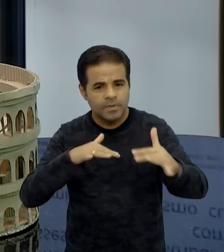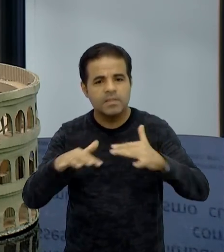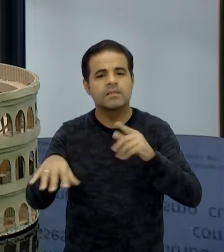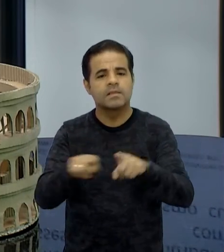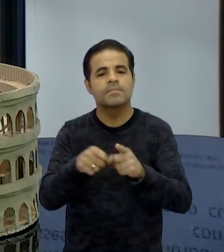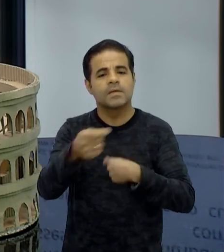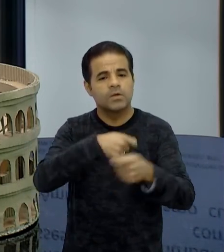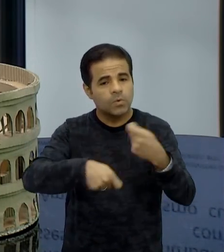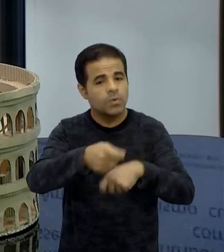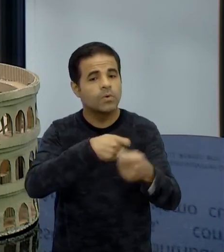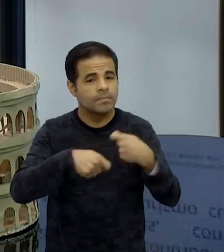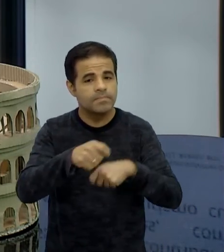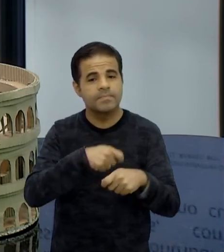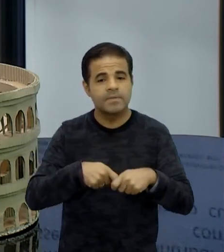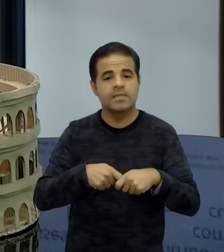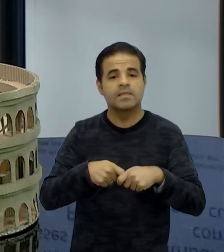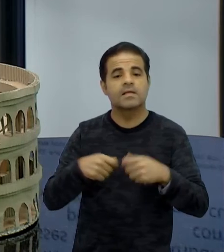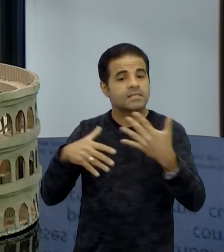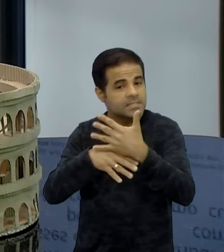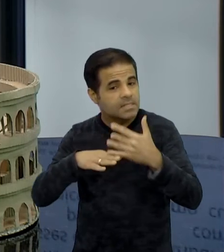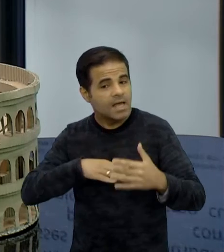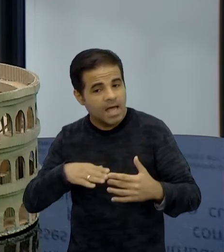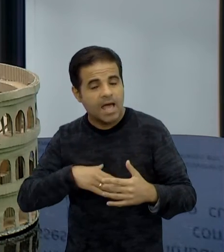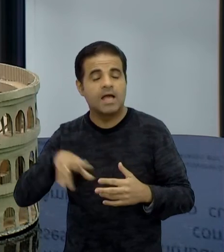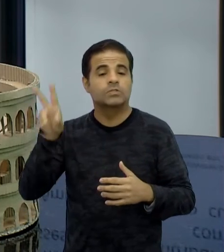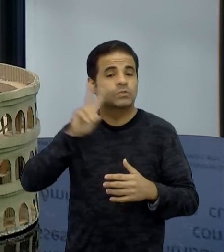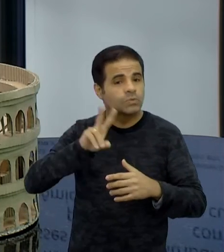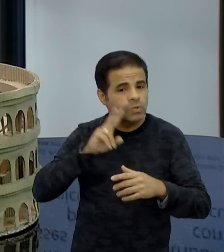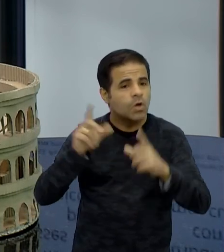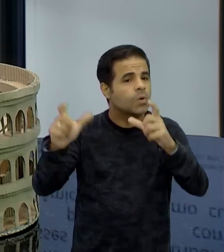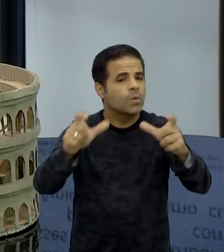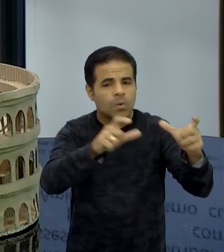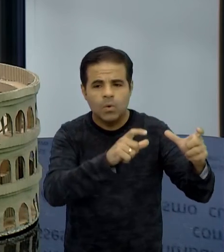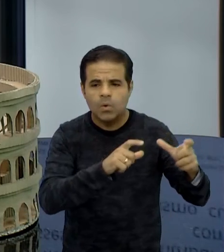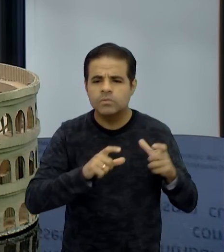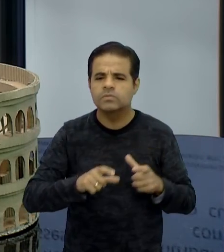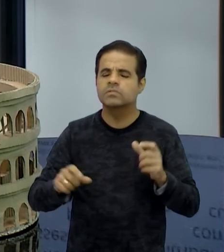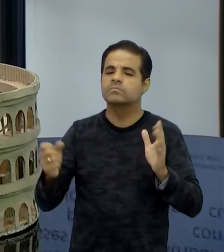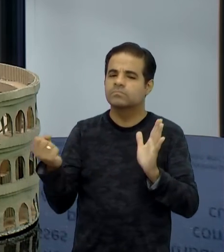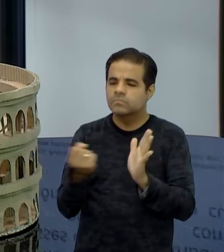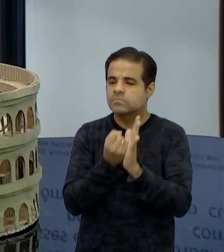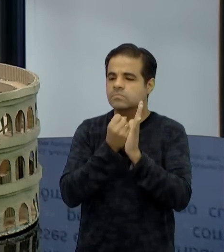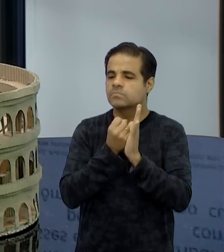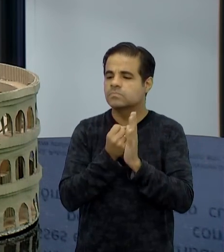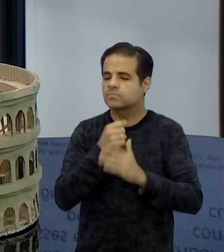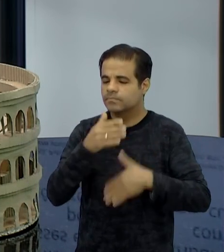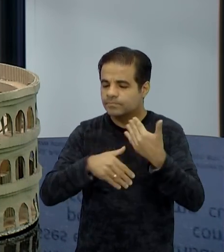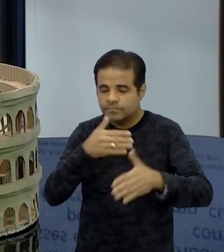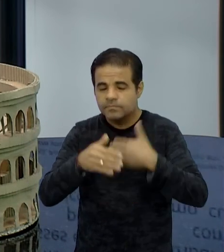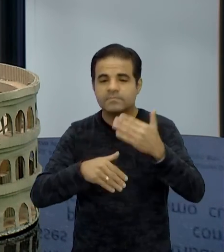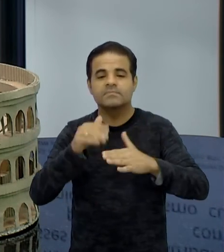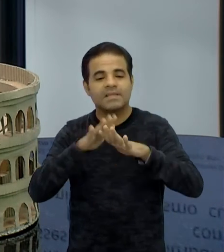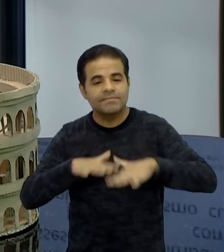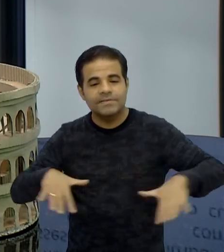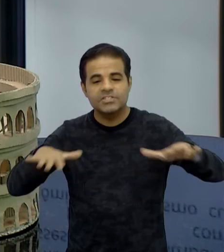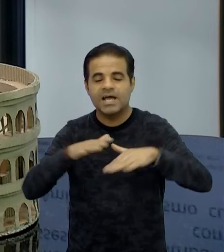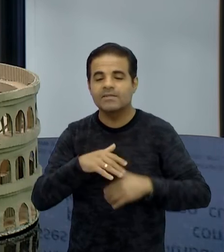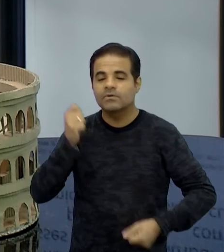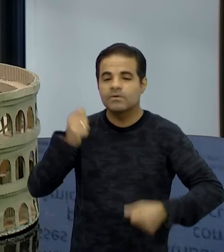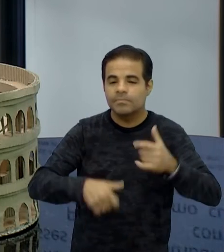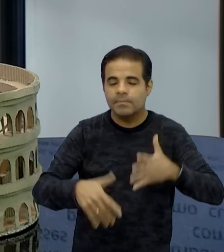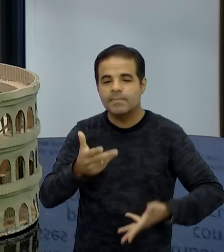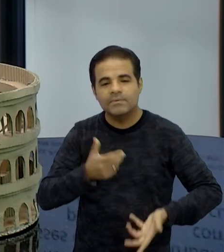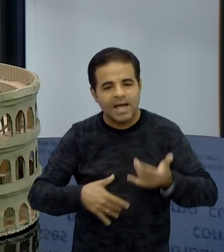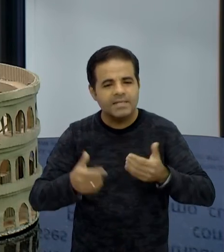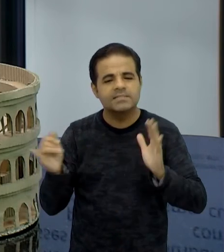inclusive a economia para cidades históricas, para lugares onde esses patrimônios se encontram. Então preservar o